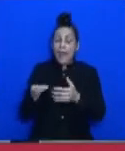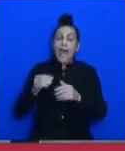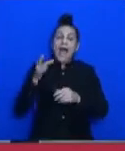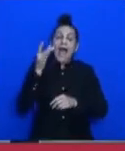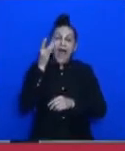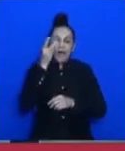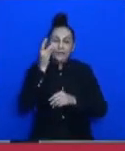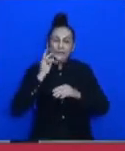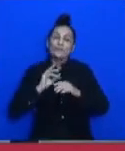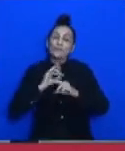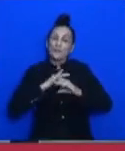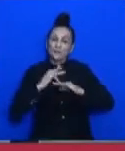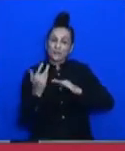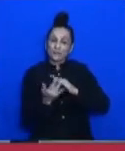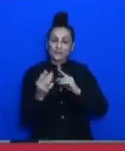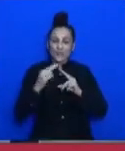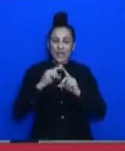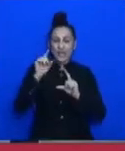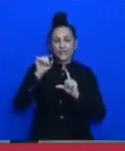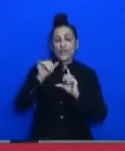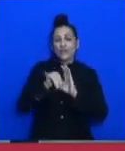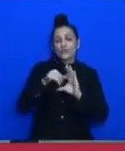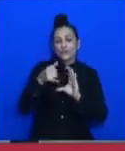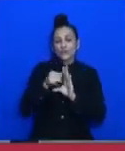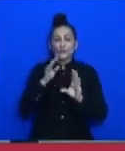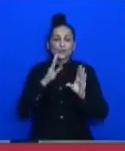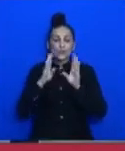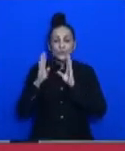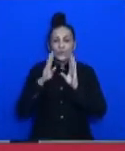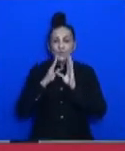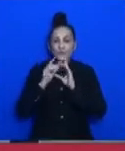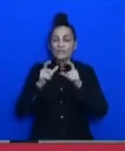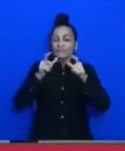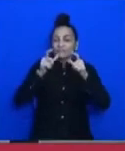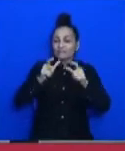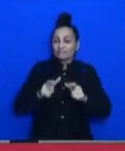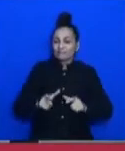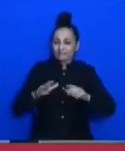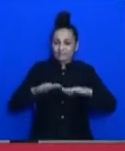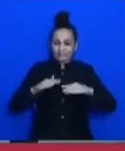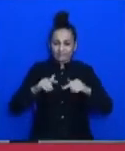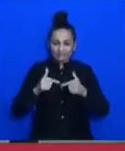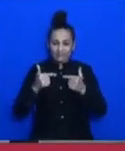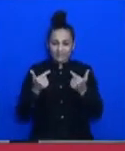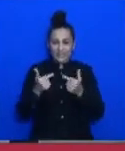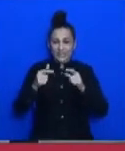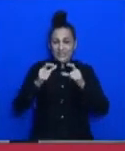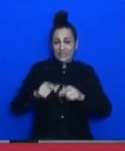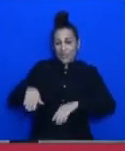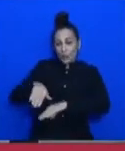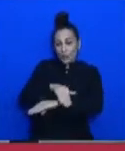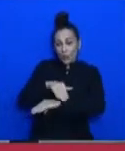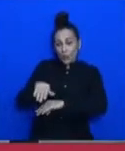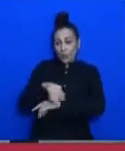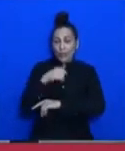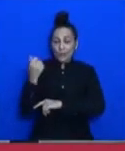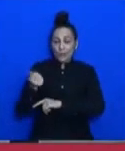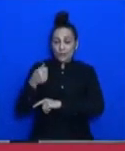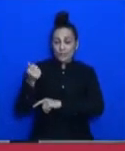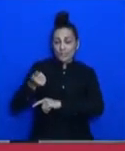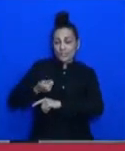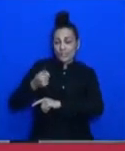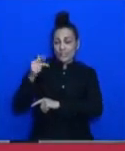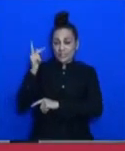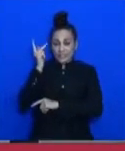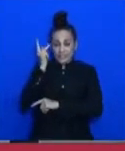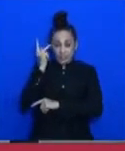vivo pelos perfis da Caixa e da Rede TV no YouTube e no Facebook, direto aqui do Espaço da Sorte, na Avenida Paulista, em São